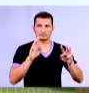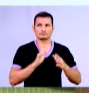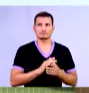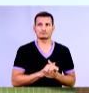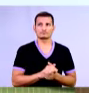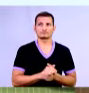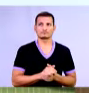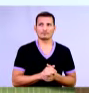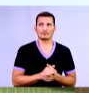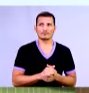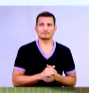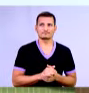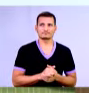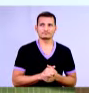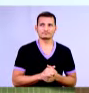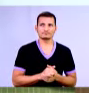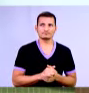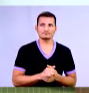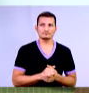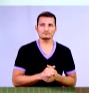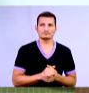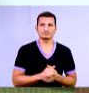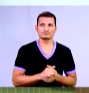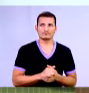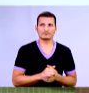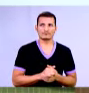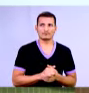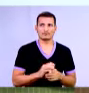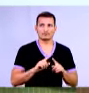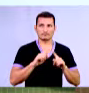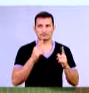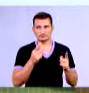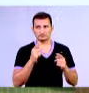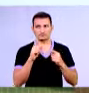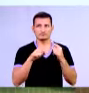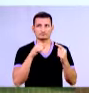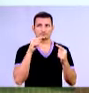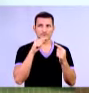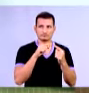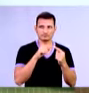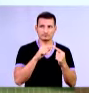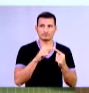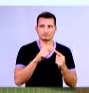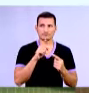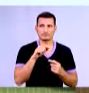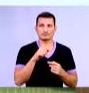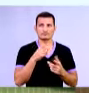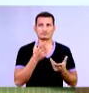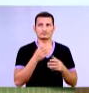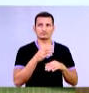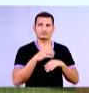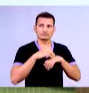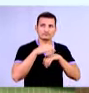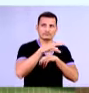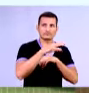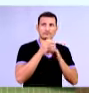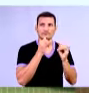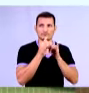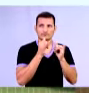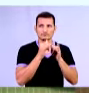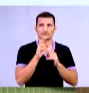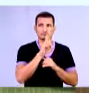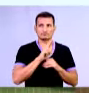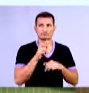site. Mas, de certa forma, o objetivo ele é levar a informação e utilizar os